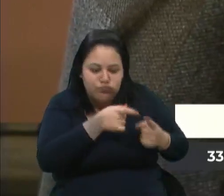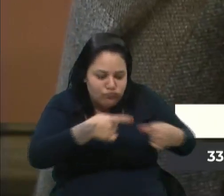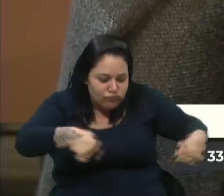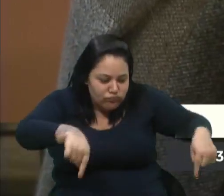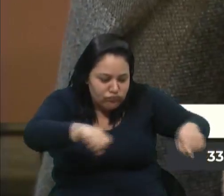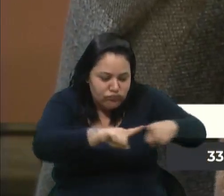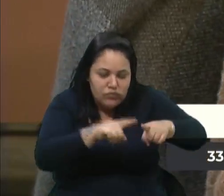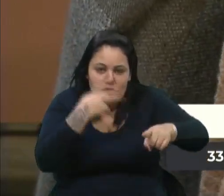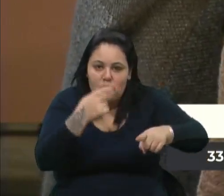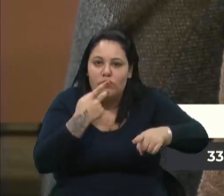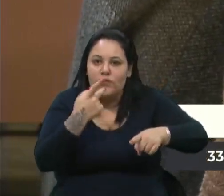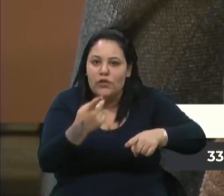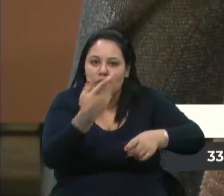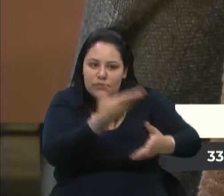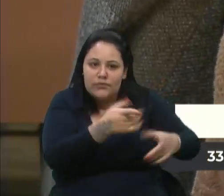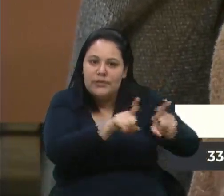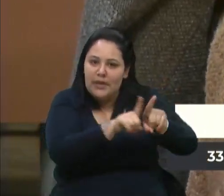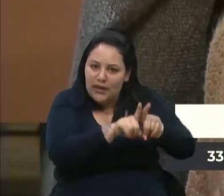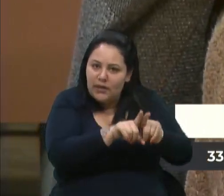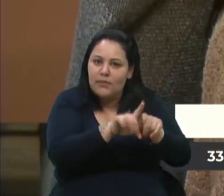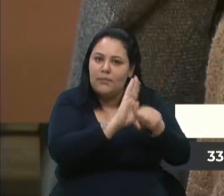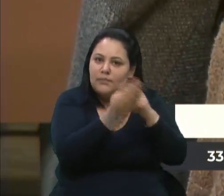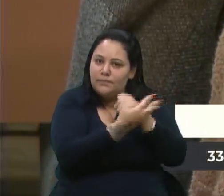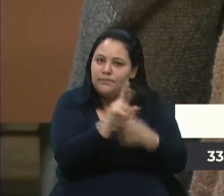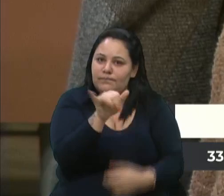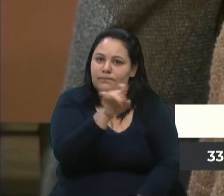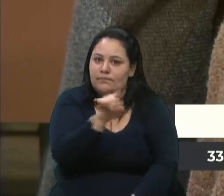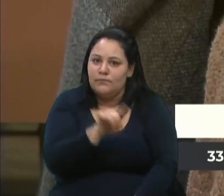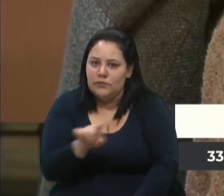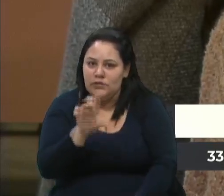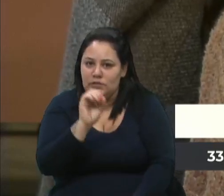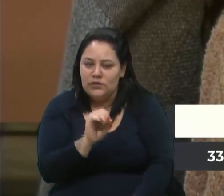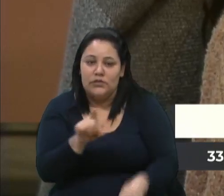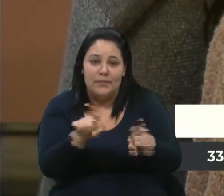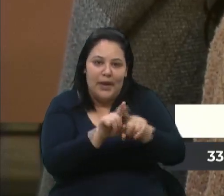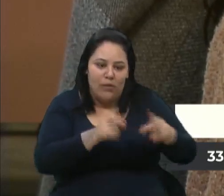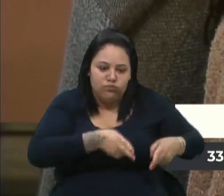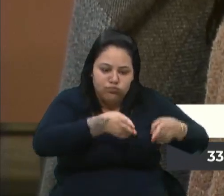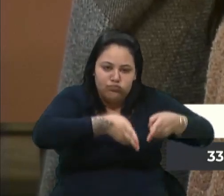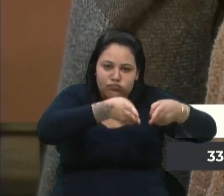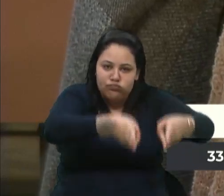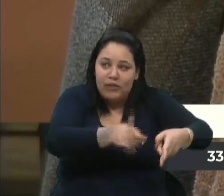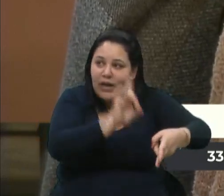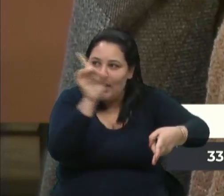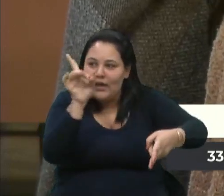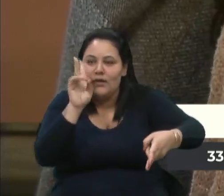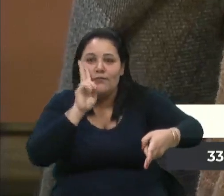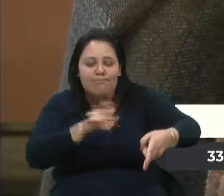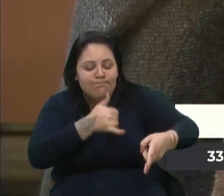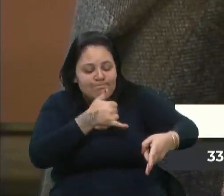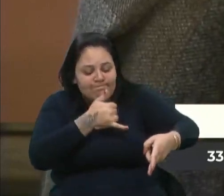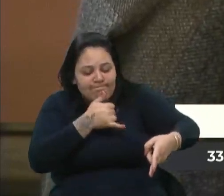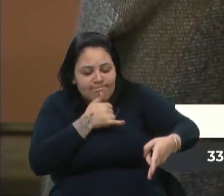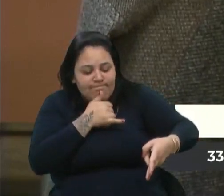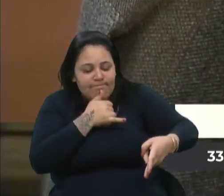estação férrea que está lá, que chega, a gente fica triste de ver o estado que está. A gente tenta, a gente pede, a